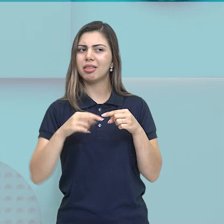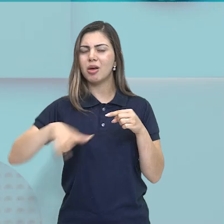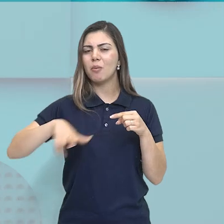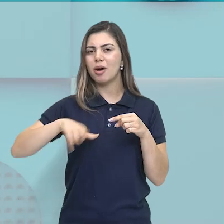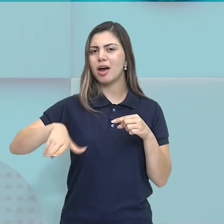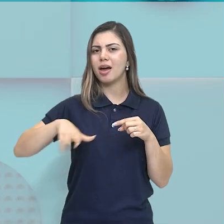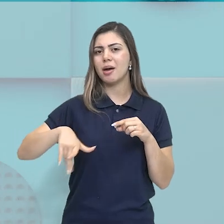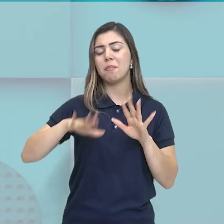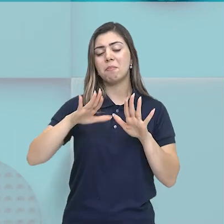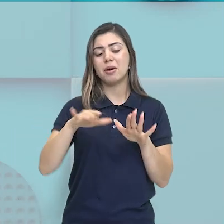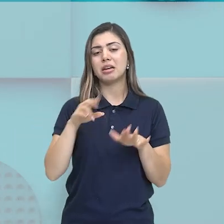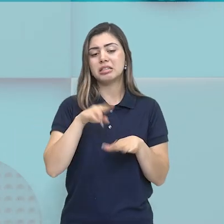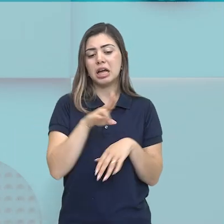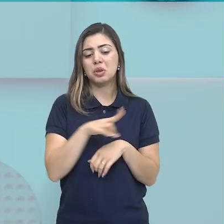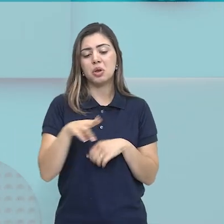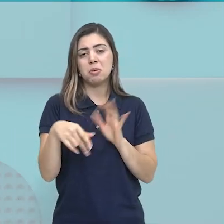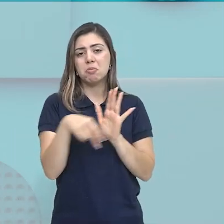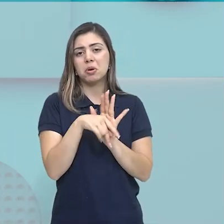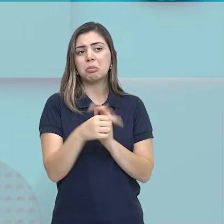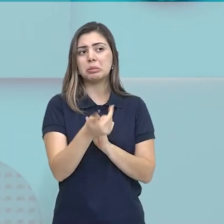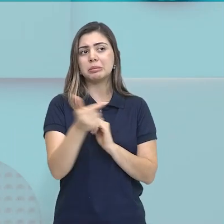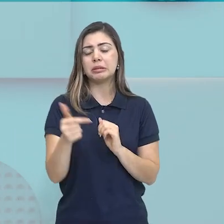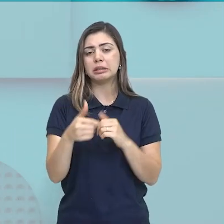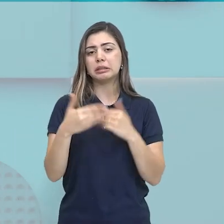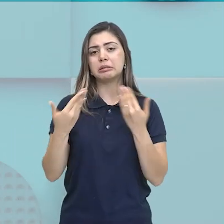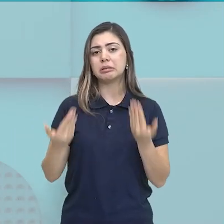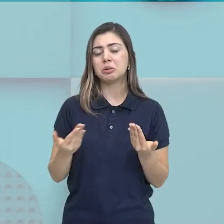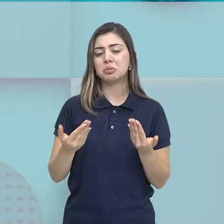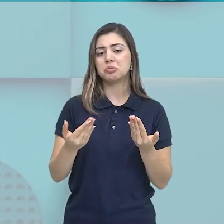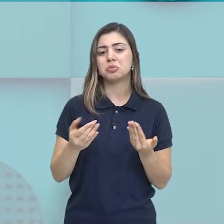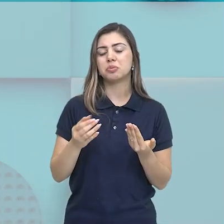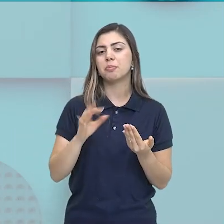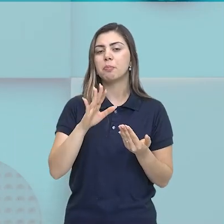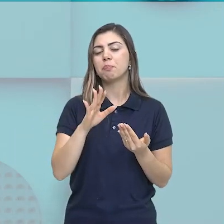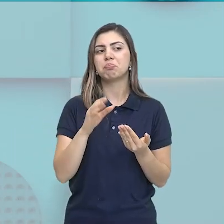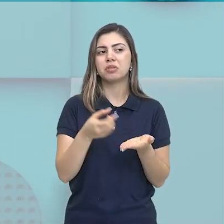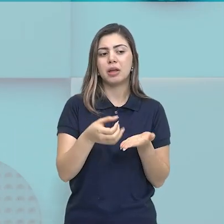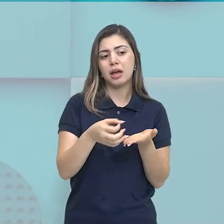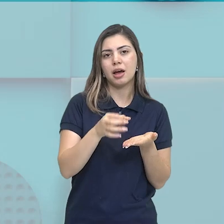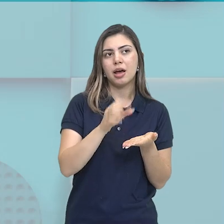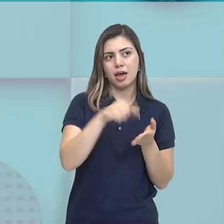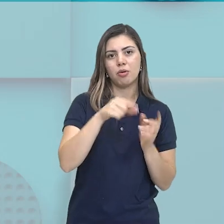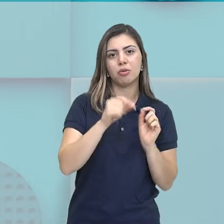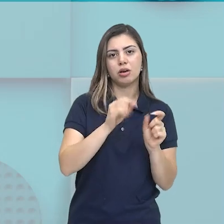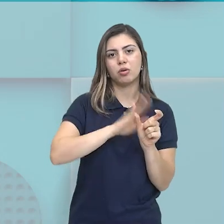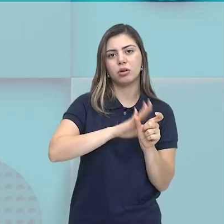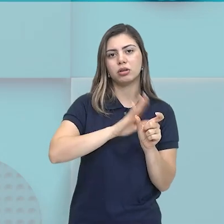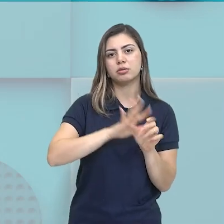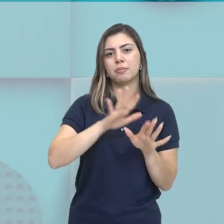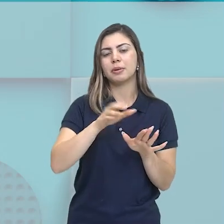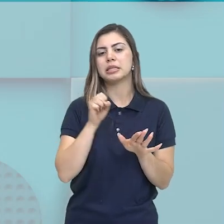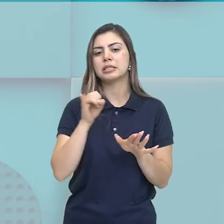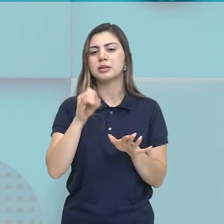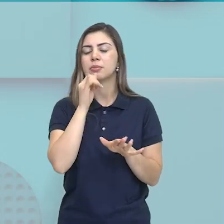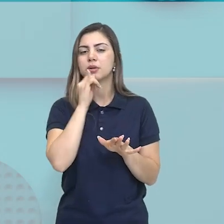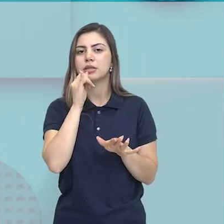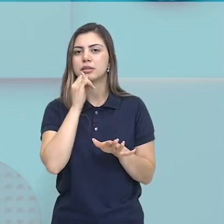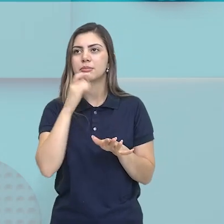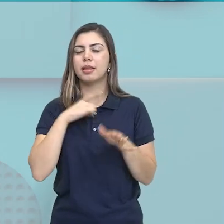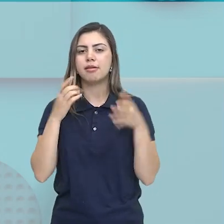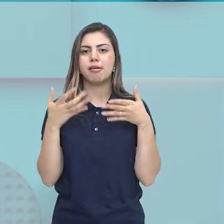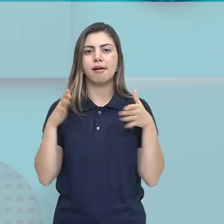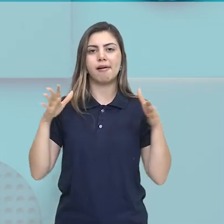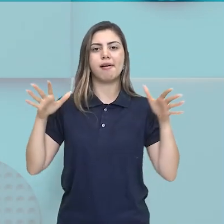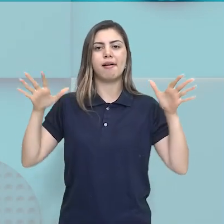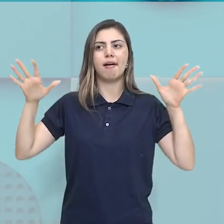de segurar a xícara. Mas, se eu colocar só asa, você vai pensar numa asa de uma ave, por